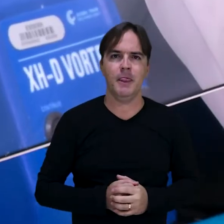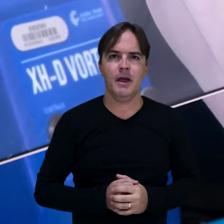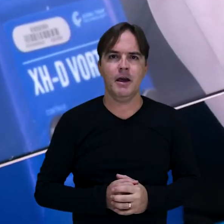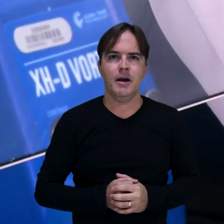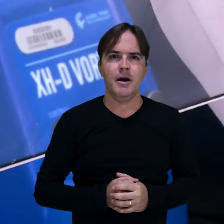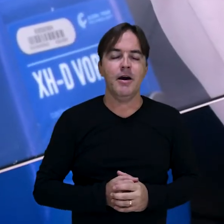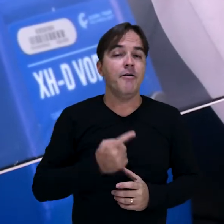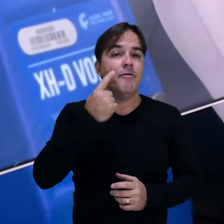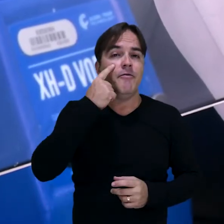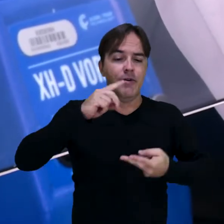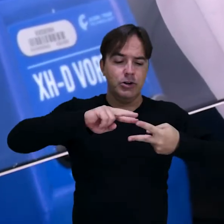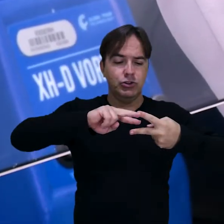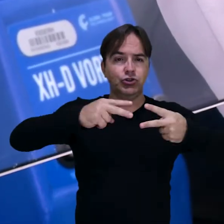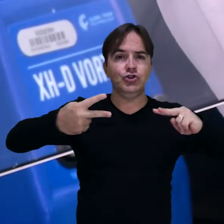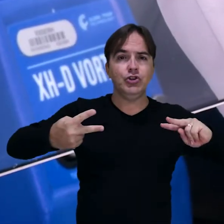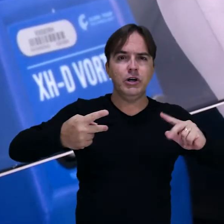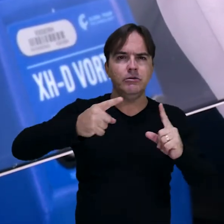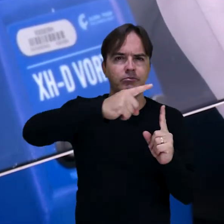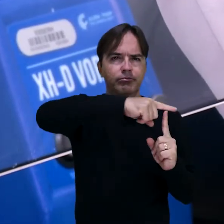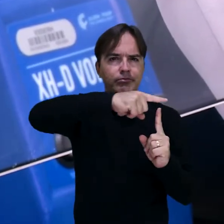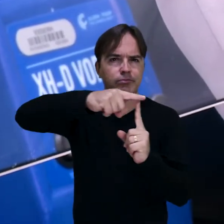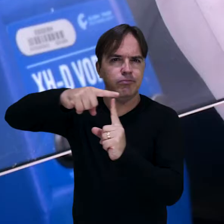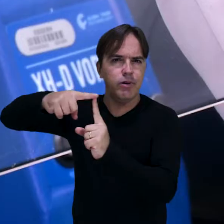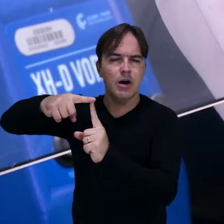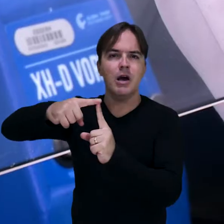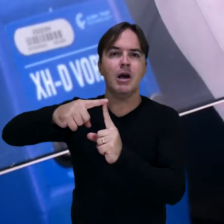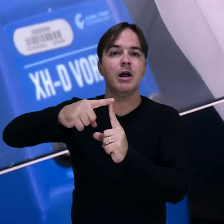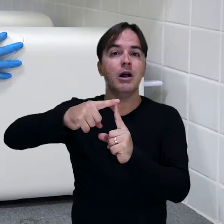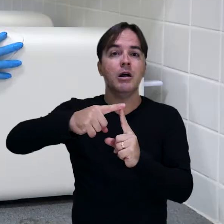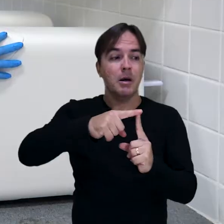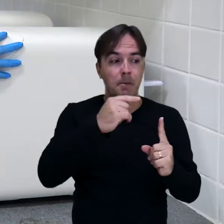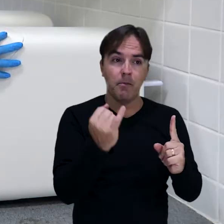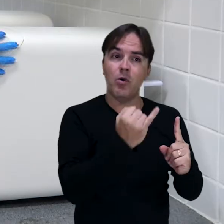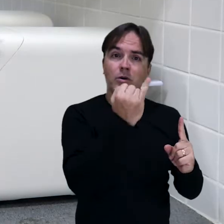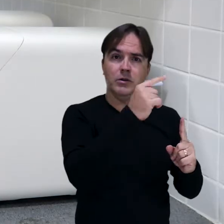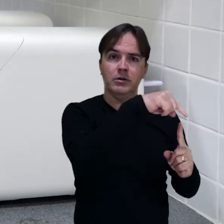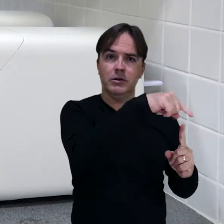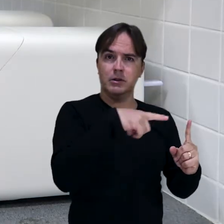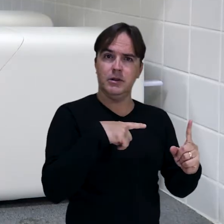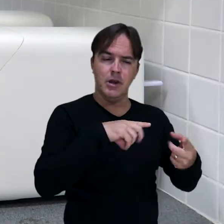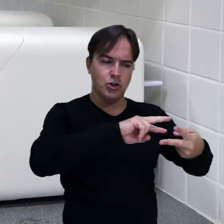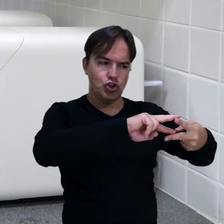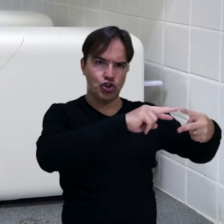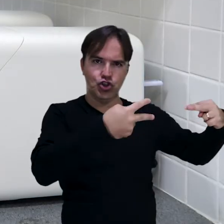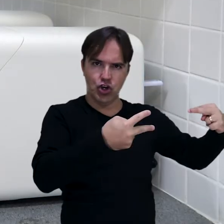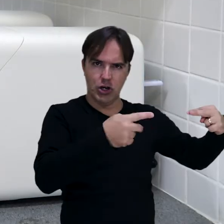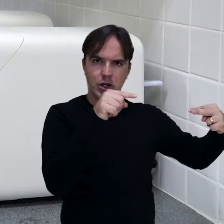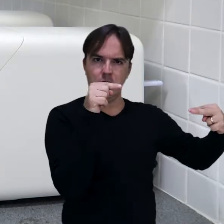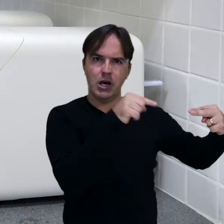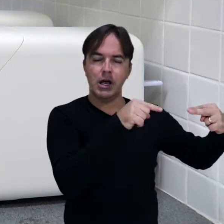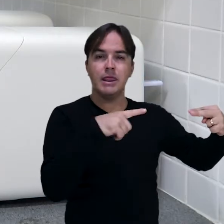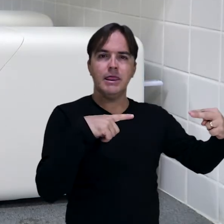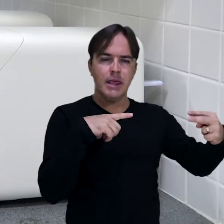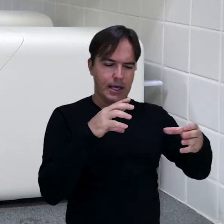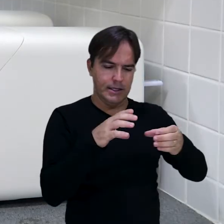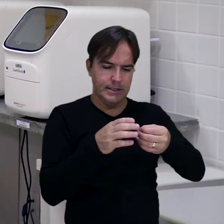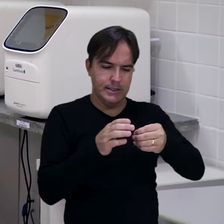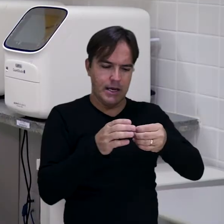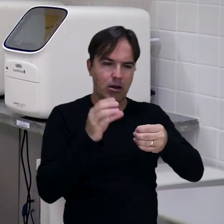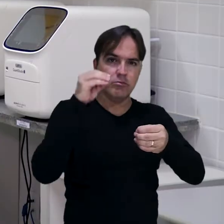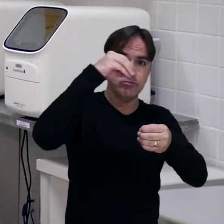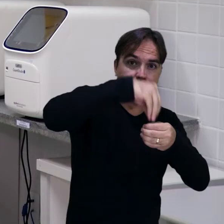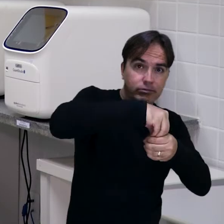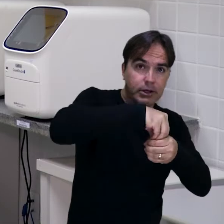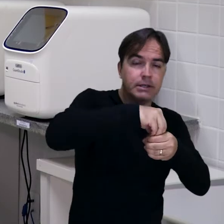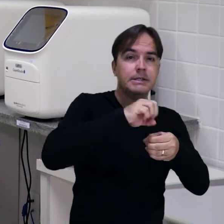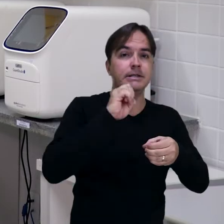fatores genéticos, mutações presentes em genes importantes envolvidos com a entrada do vírus dentro da célula, para